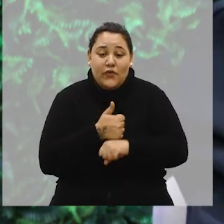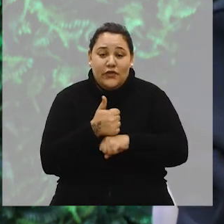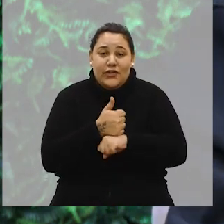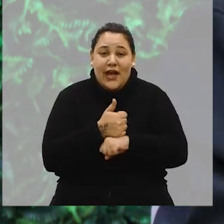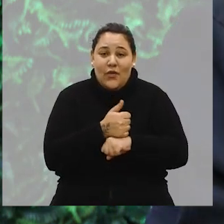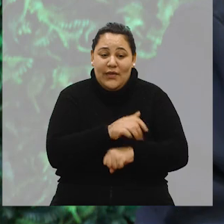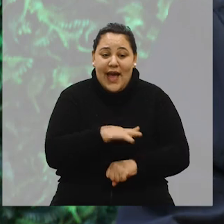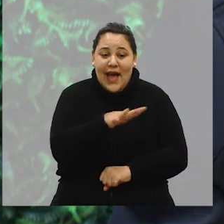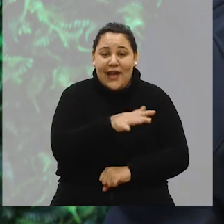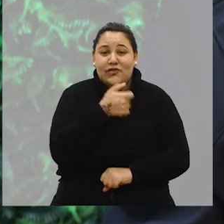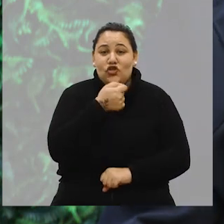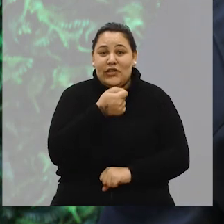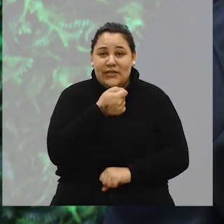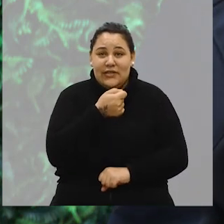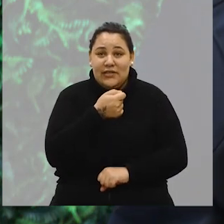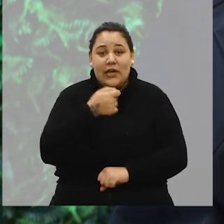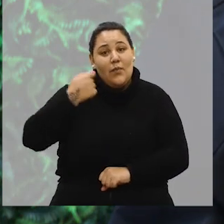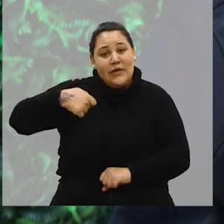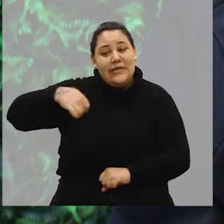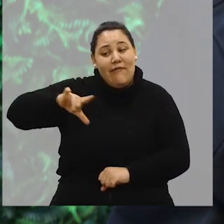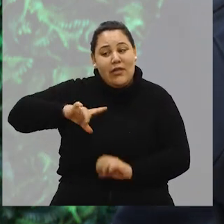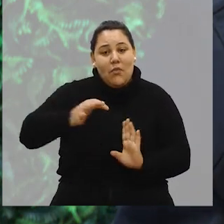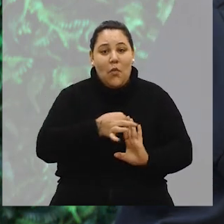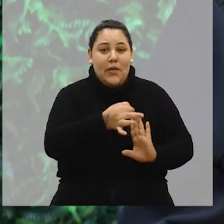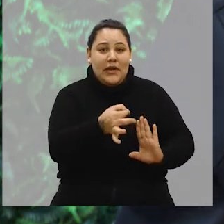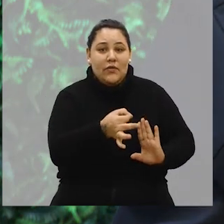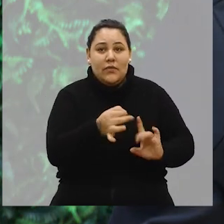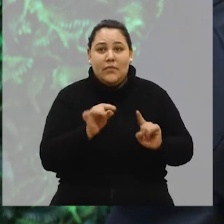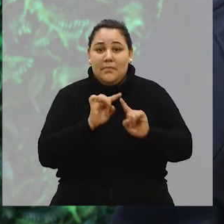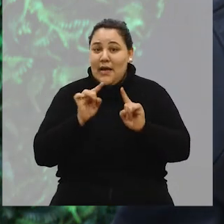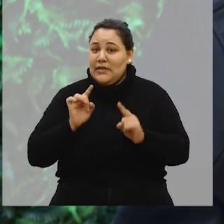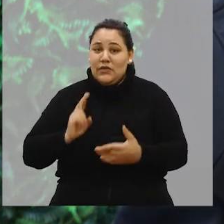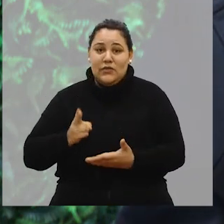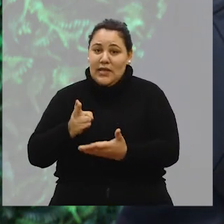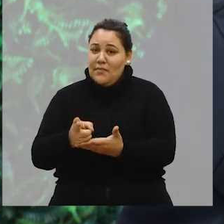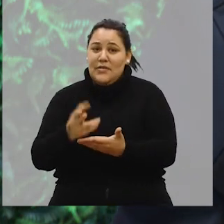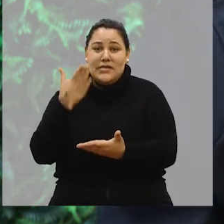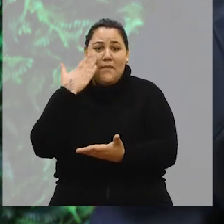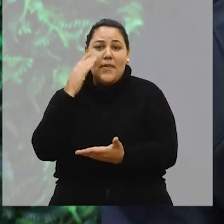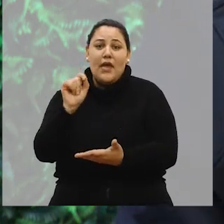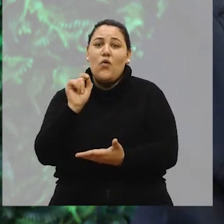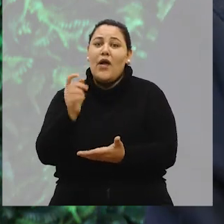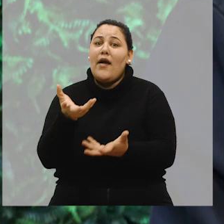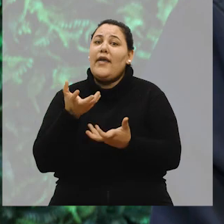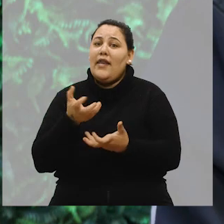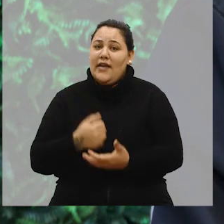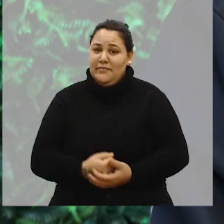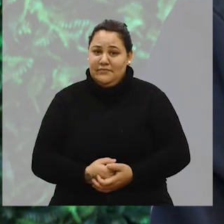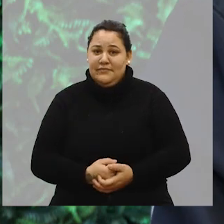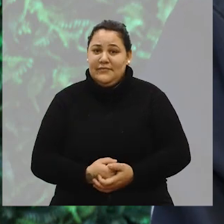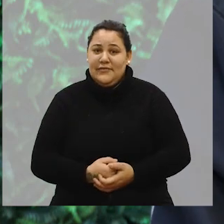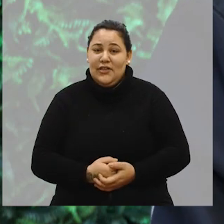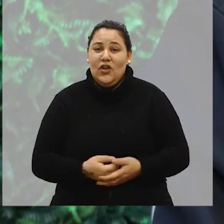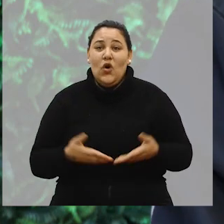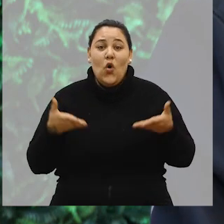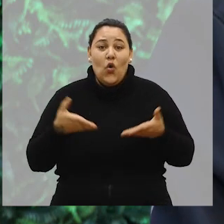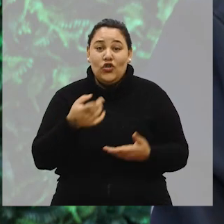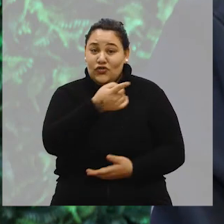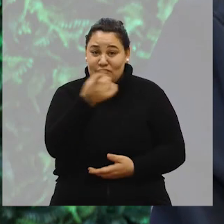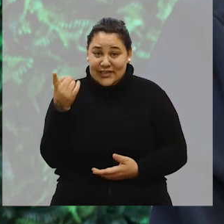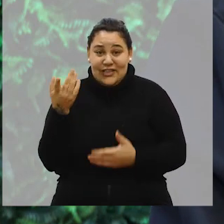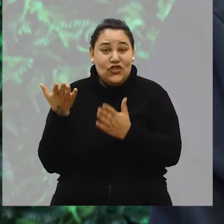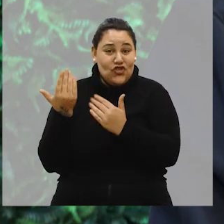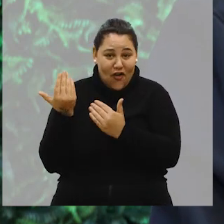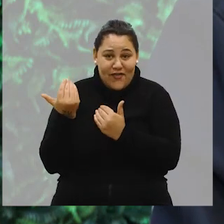profissionalmente, é claro que eu tinha que ter uma postura, mas eu sempre estava definido. Hoje, vocês,